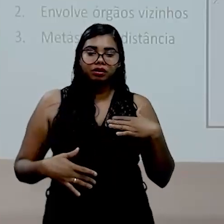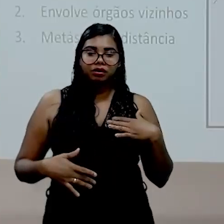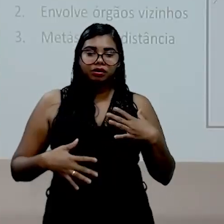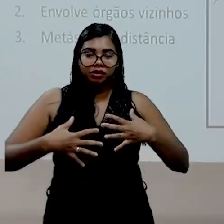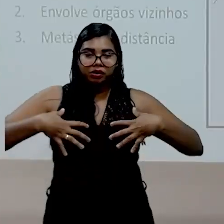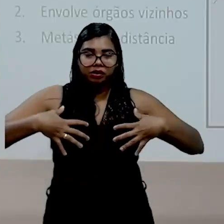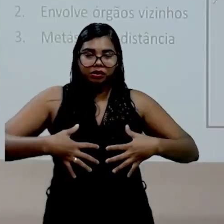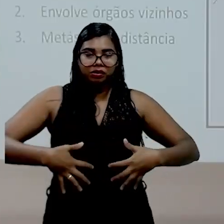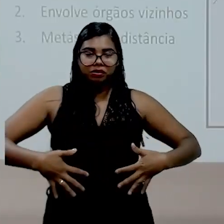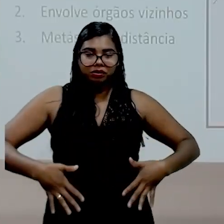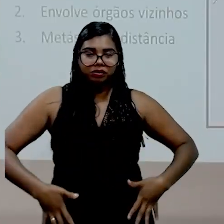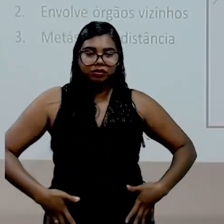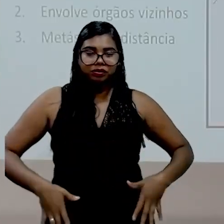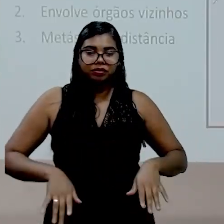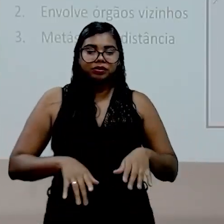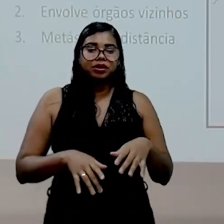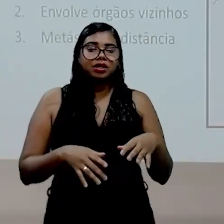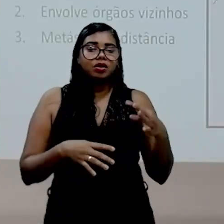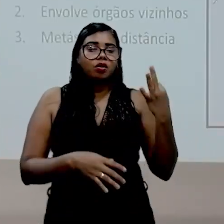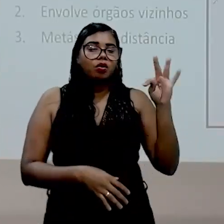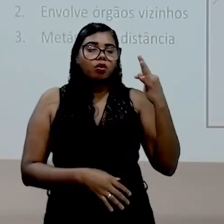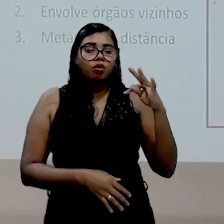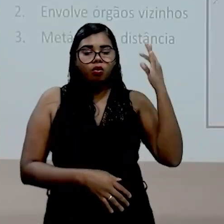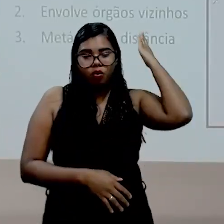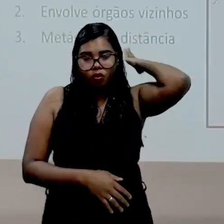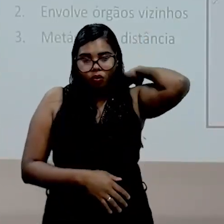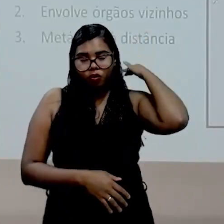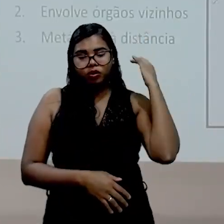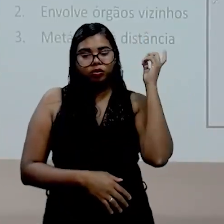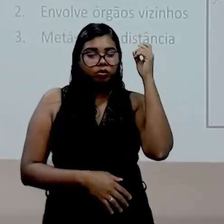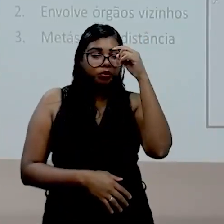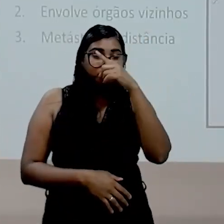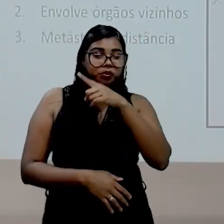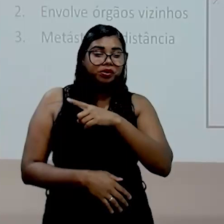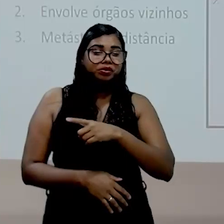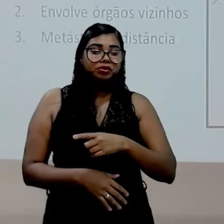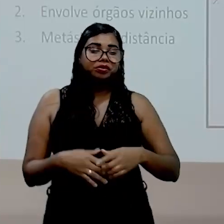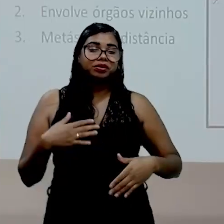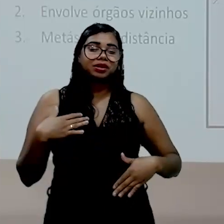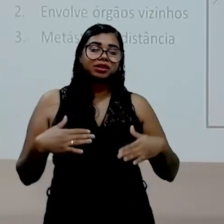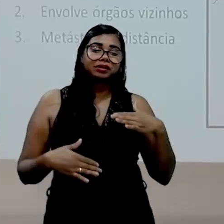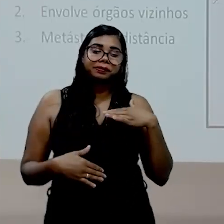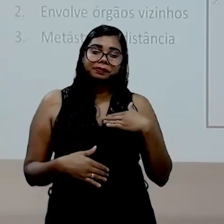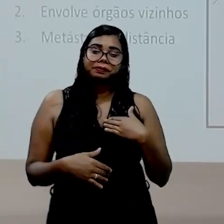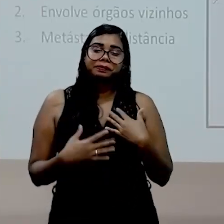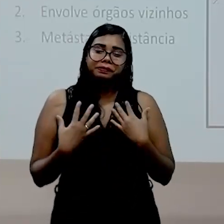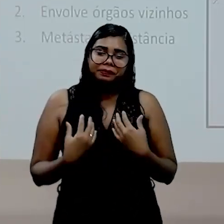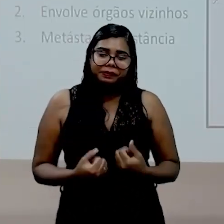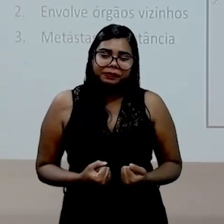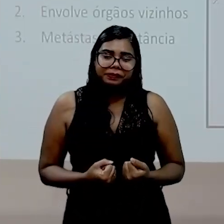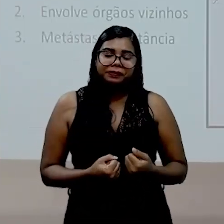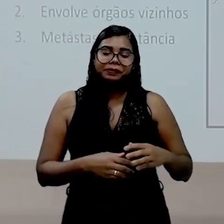bacia, e é uma dor insuportável. E muitas fraturas. E uma dor insuportável, né?